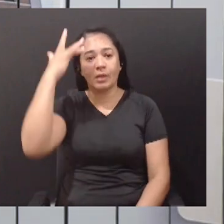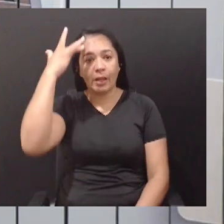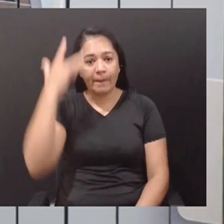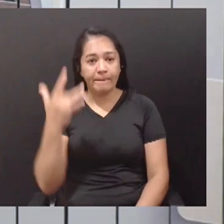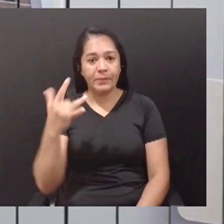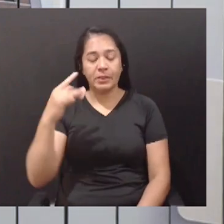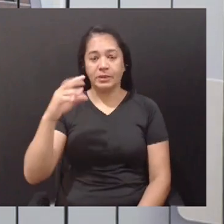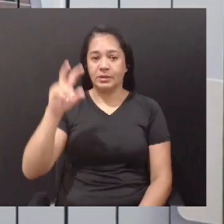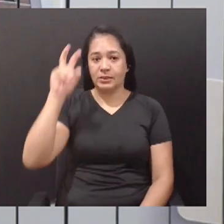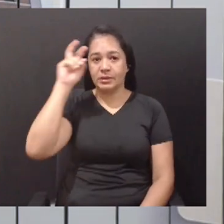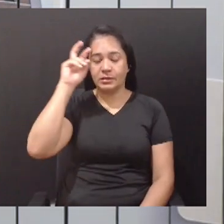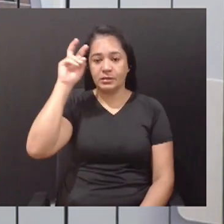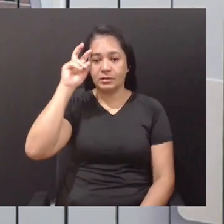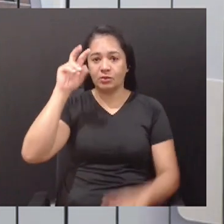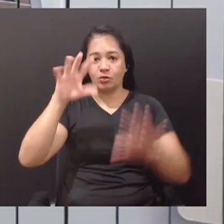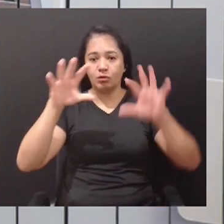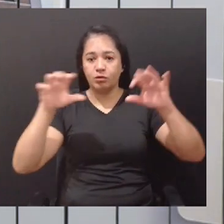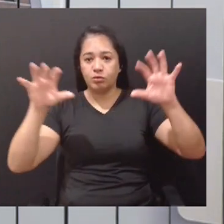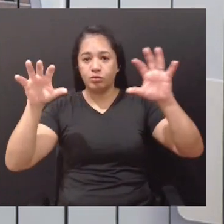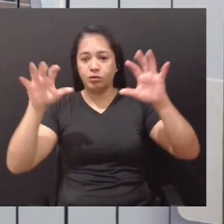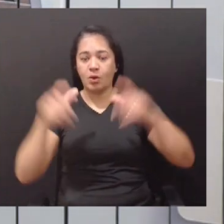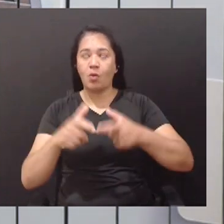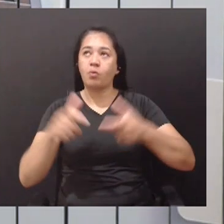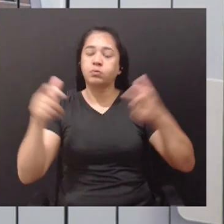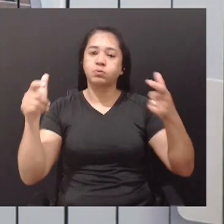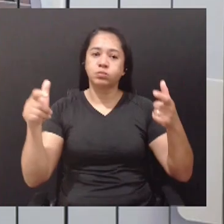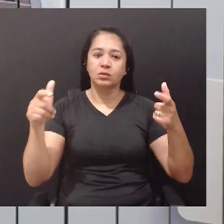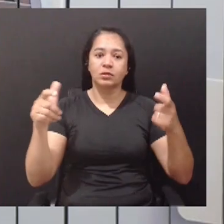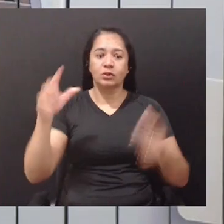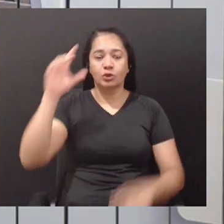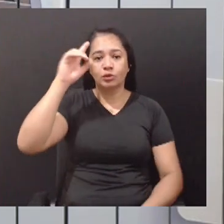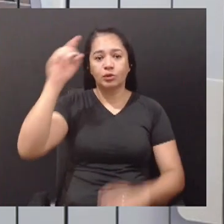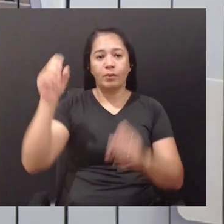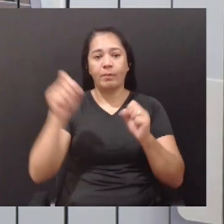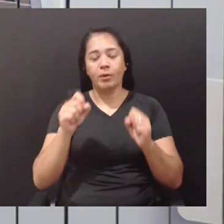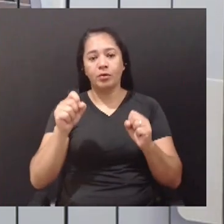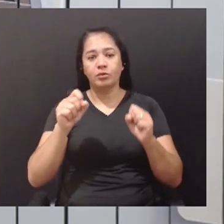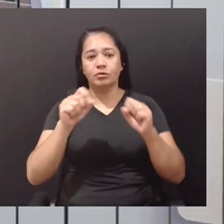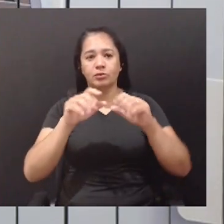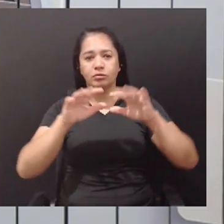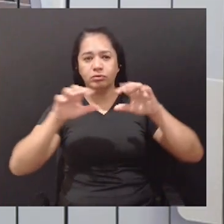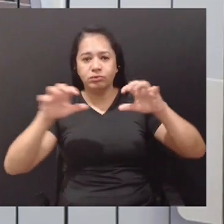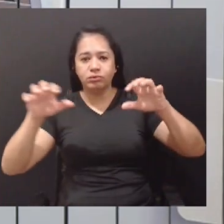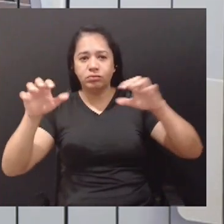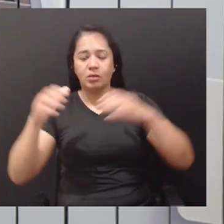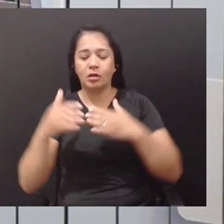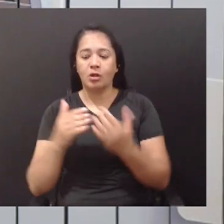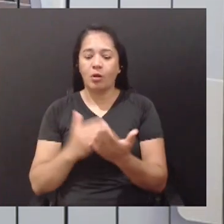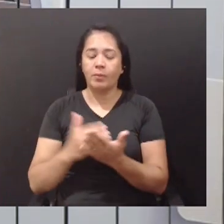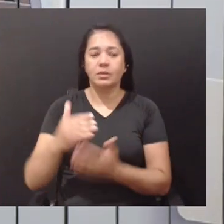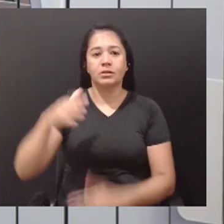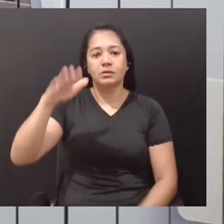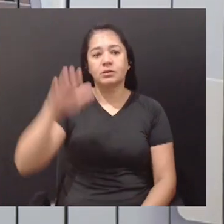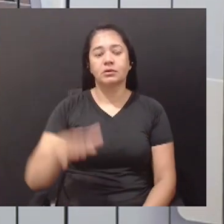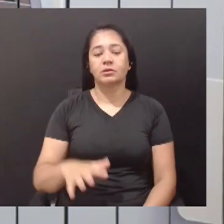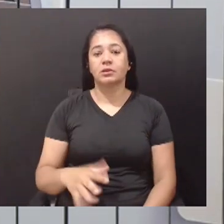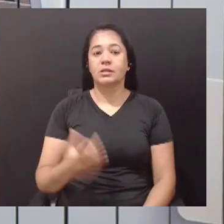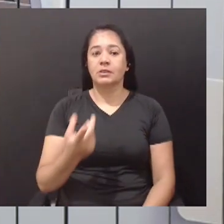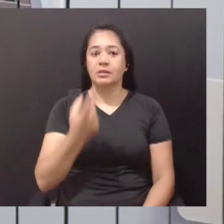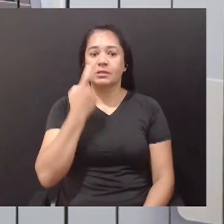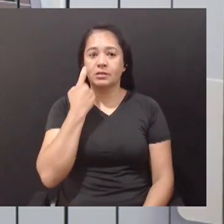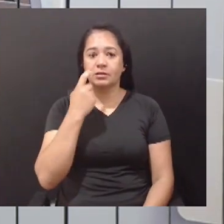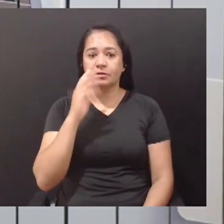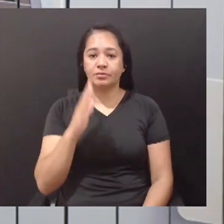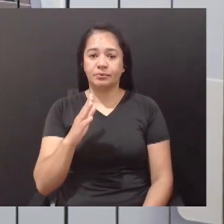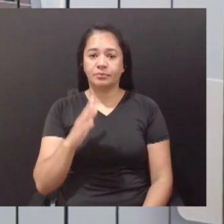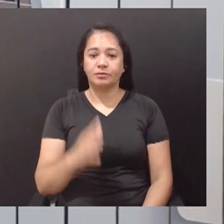a nebulosidade aumenta e o dia pode ficar nublado a partir da tarde. Na sexta-feira já tem